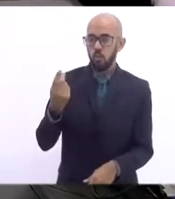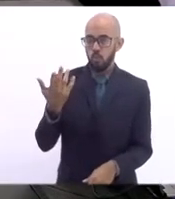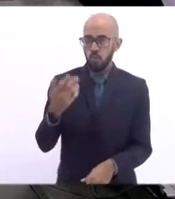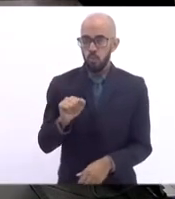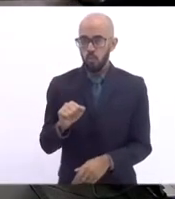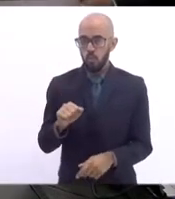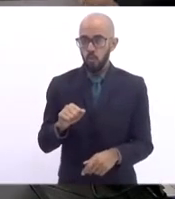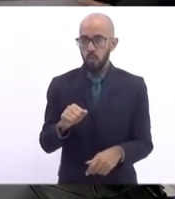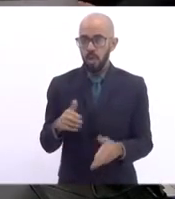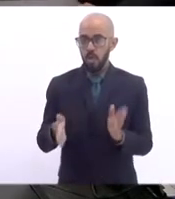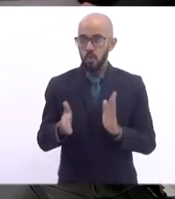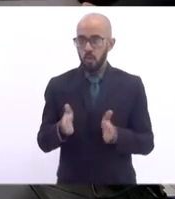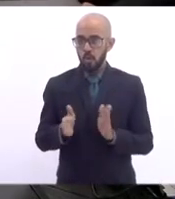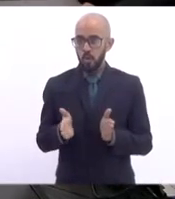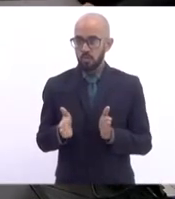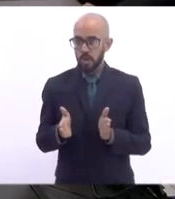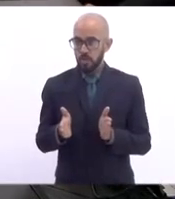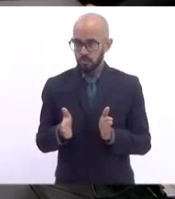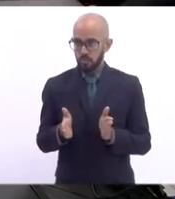está